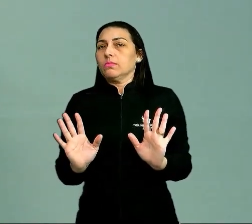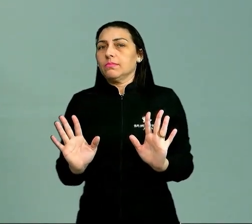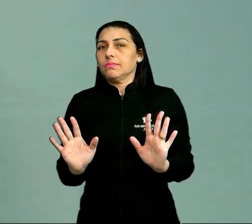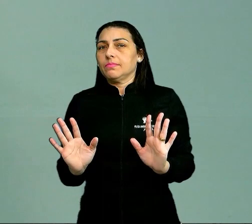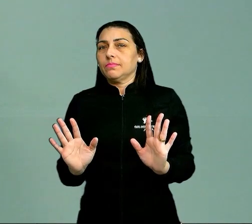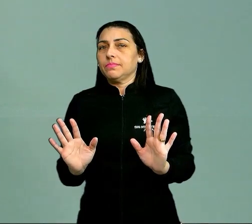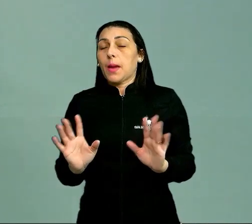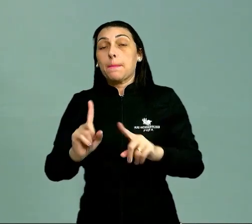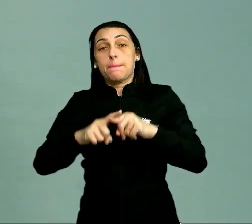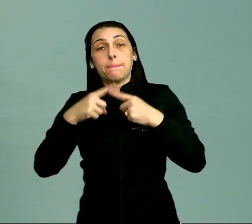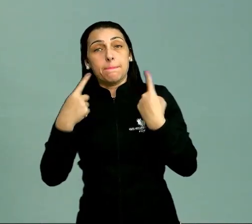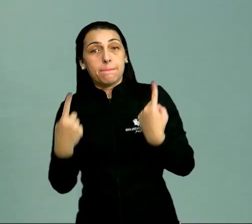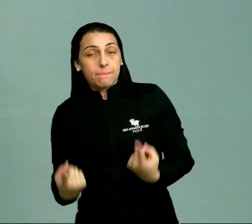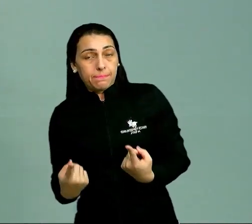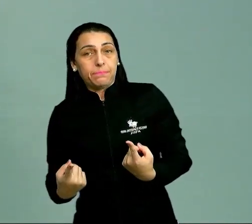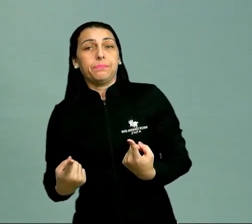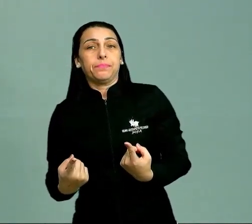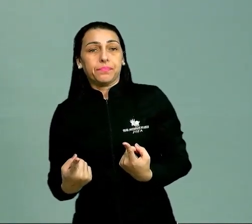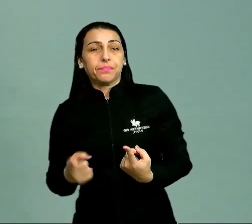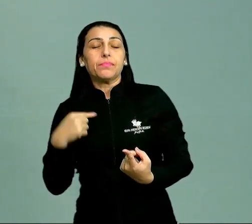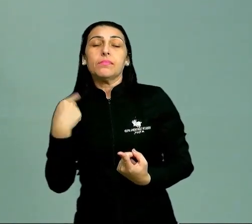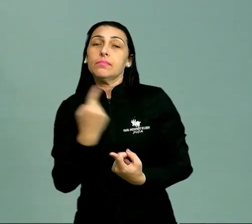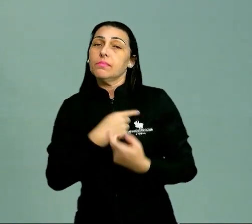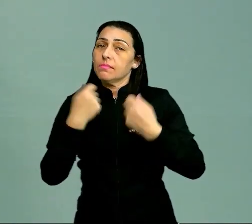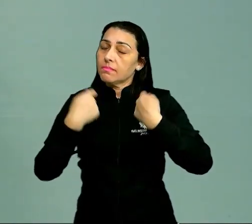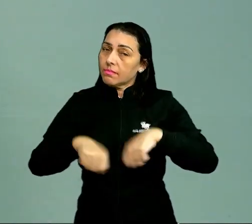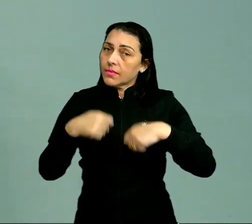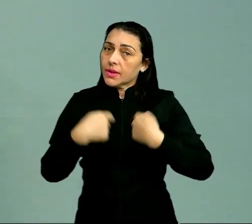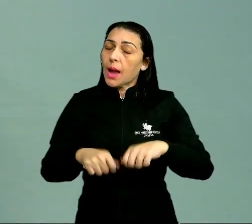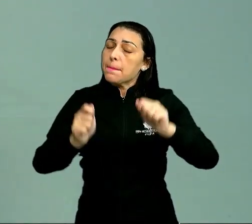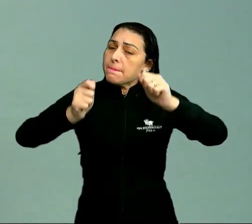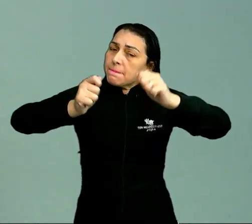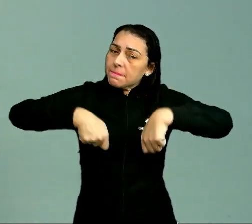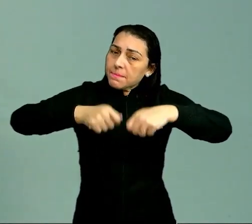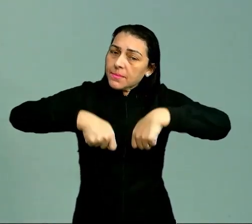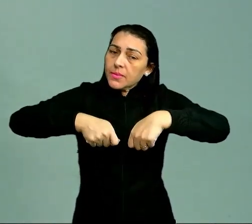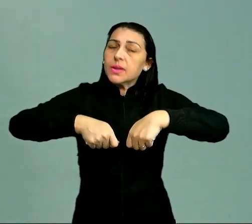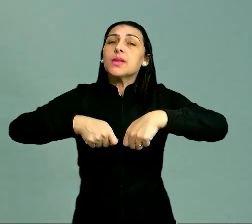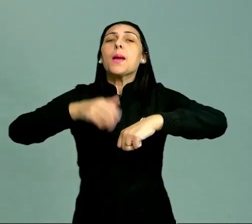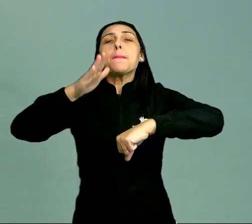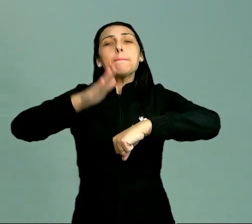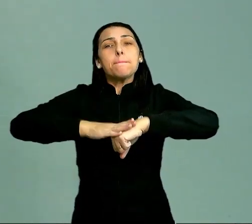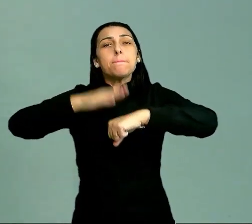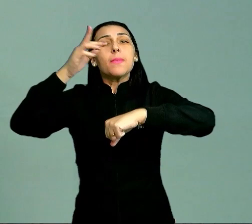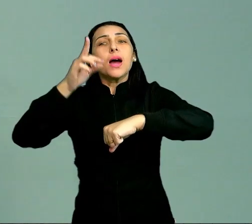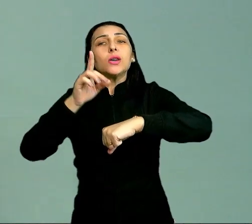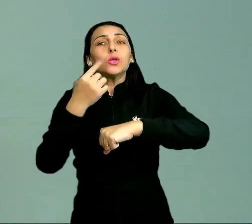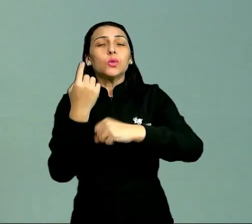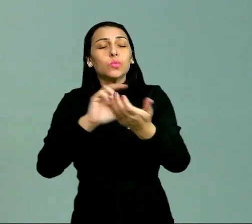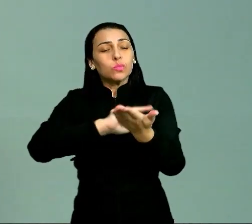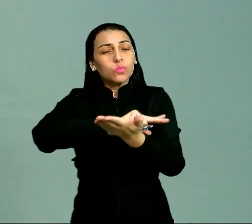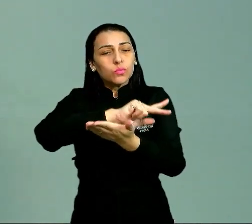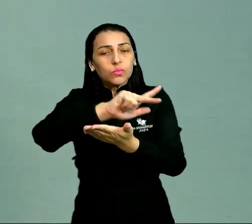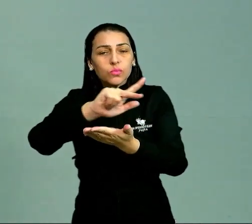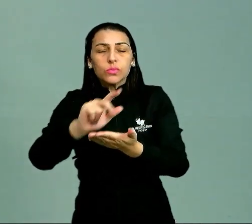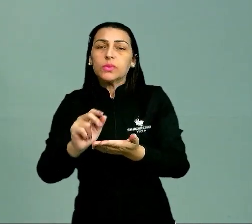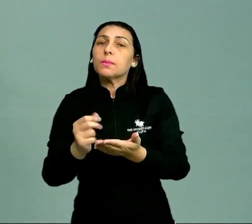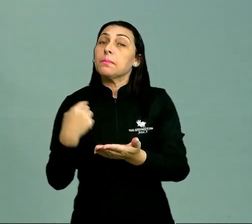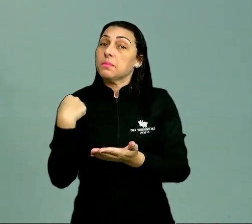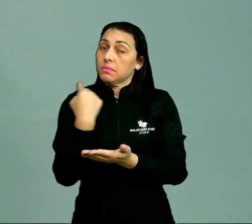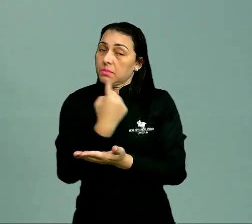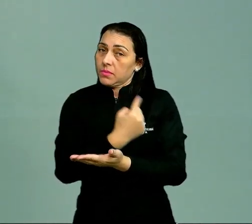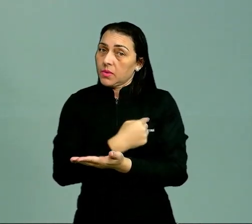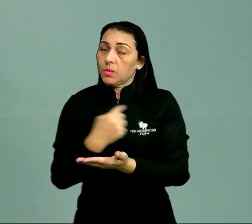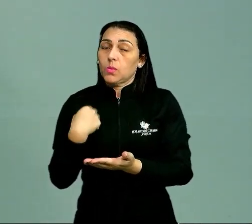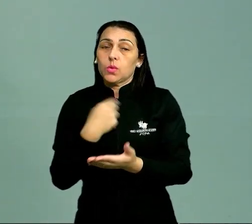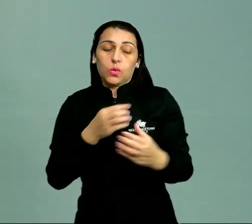tudo. Mas, de qualquer modo, nós temos aí a possibilidade de mais de uma versão daquilo que para nós,